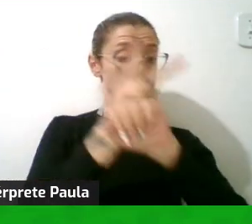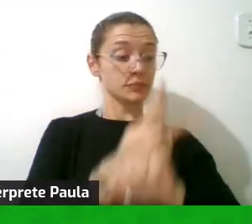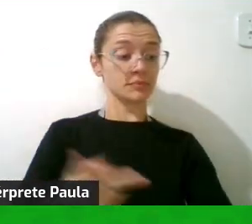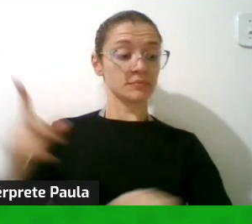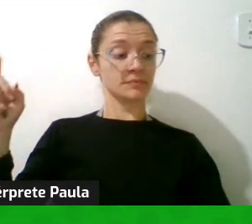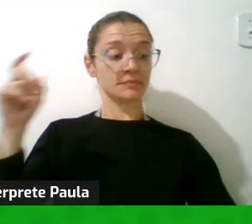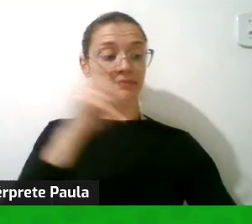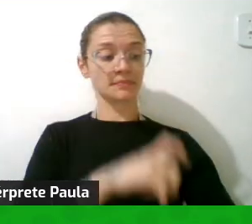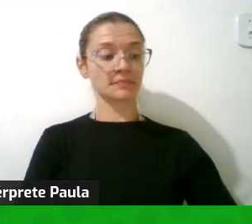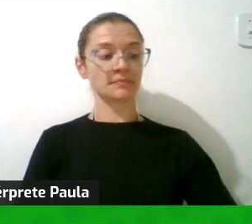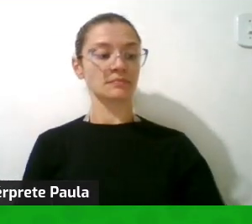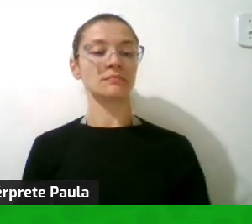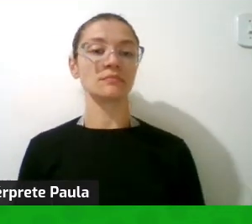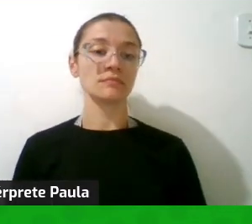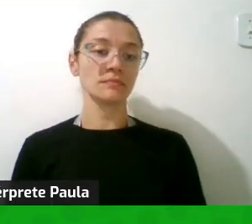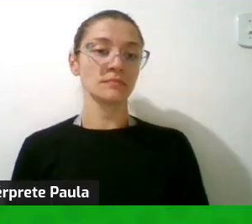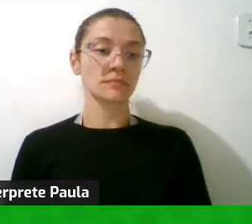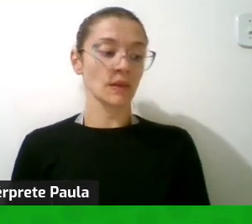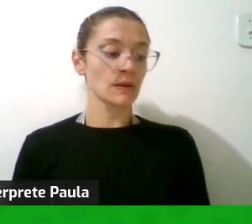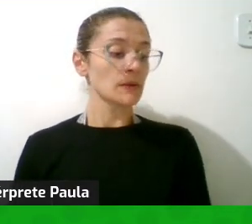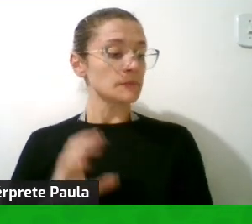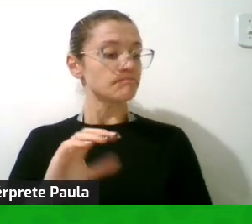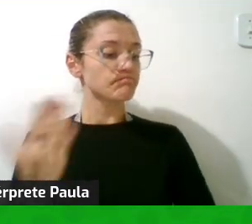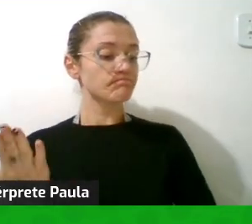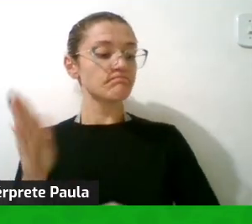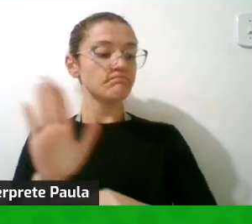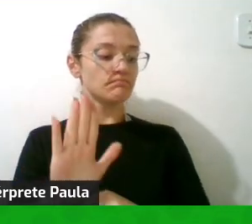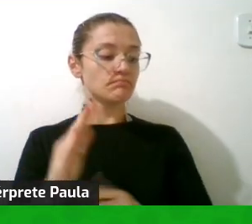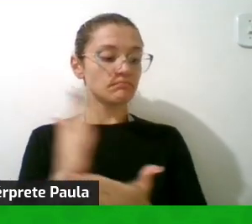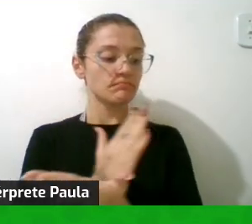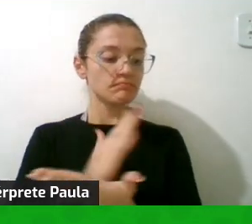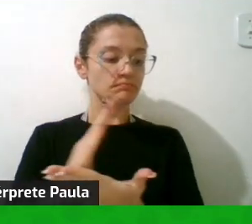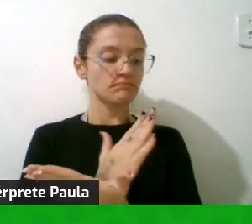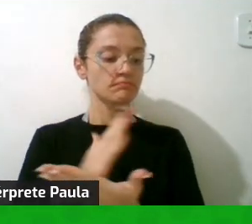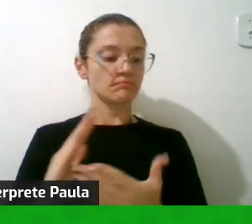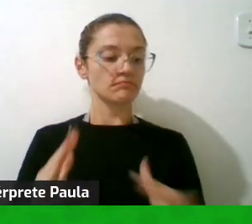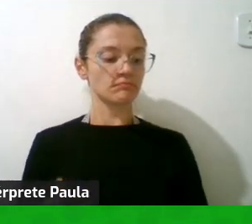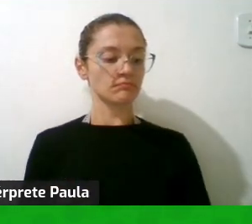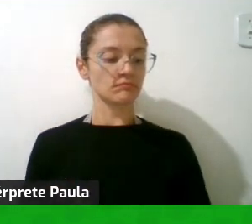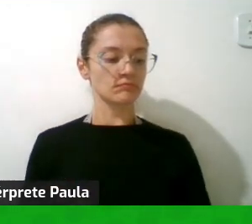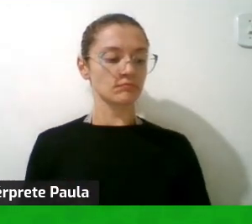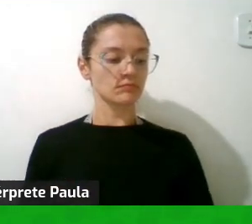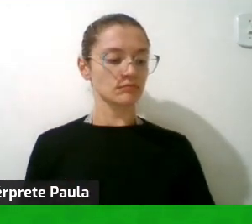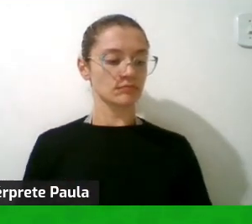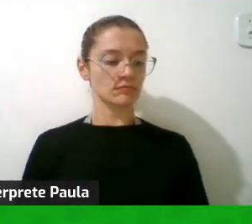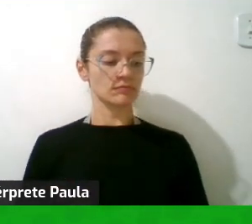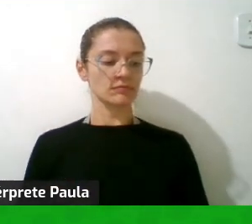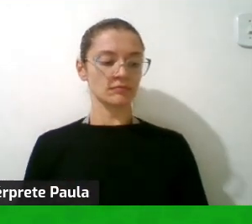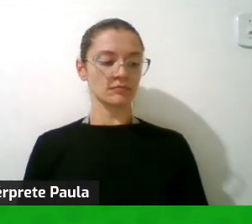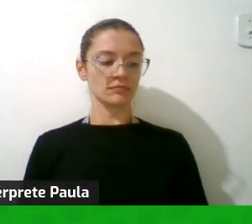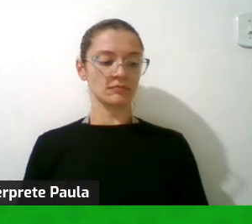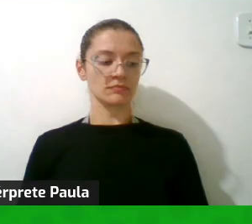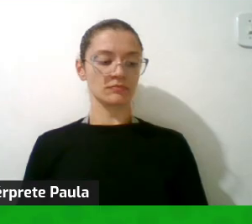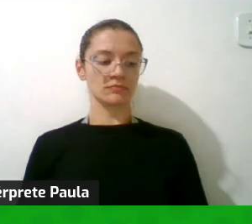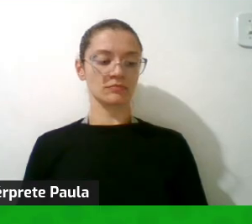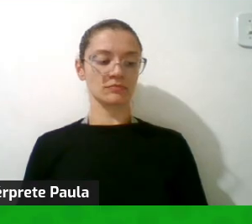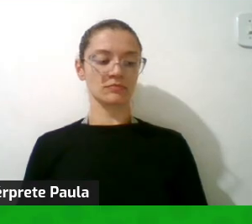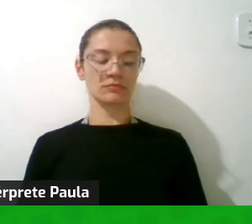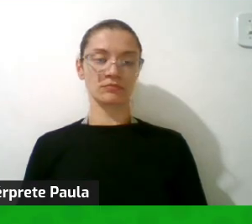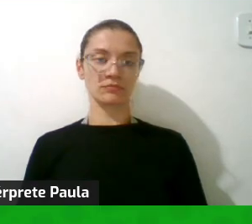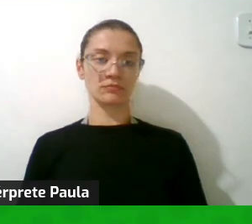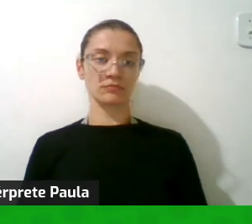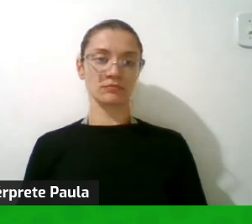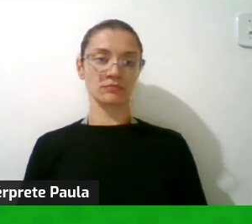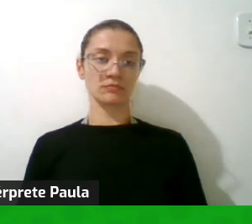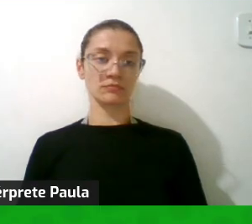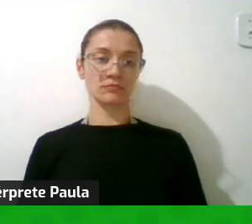Então, ajuda bastante você separar assim. Daí você consegue ir lá, olhar, e aqui a gente pode reordenar facilmente. Então,